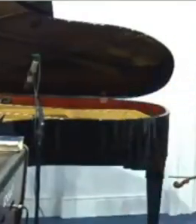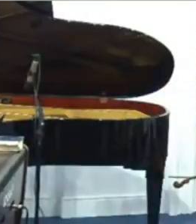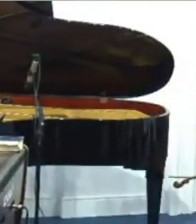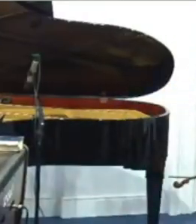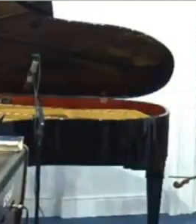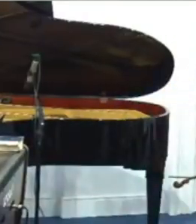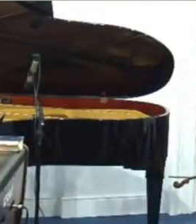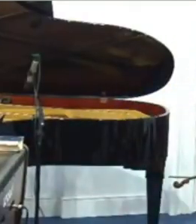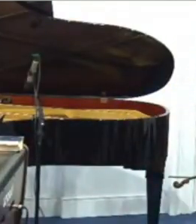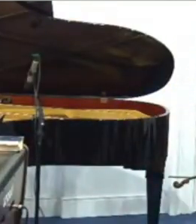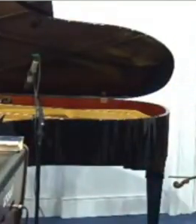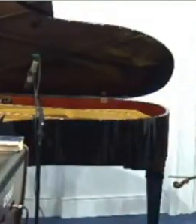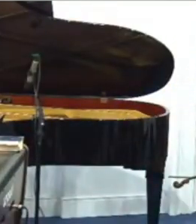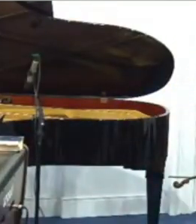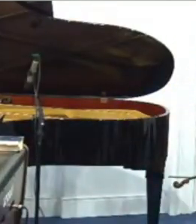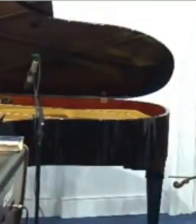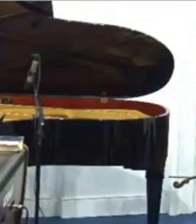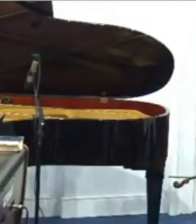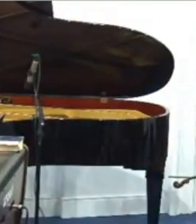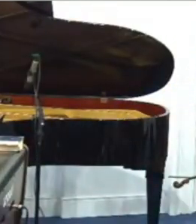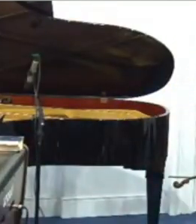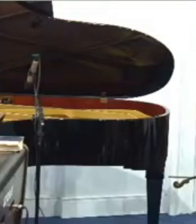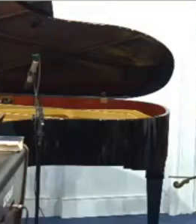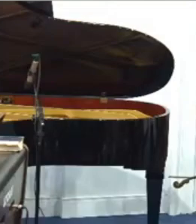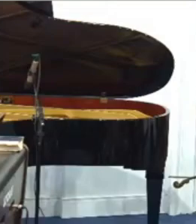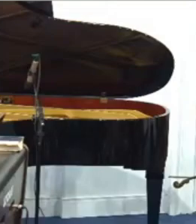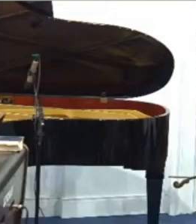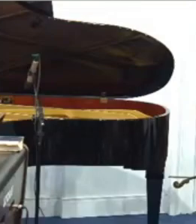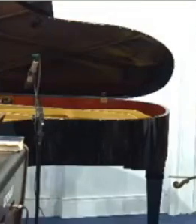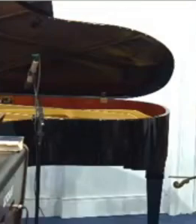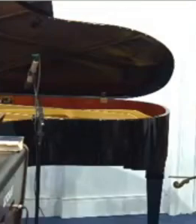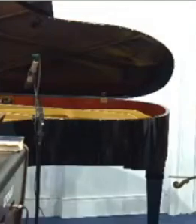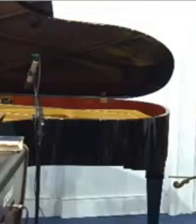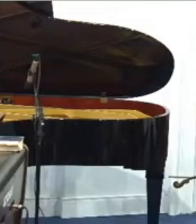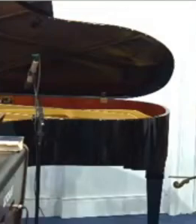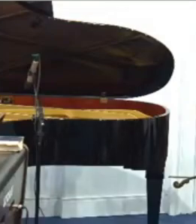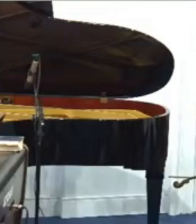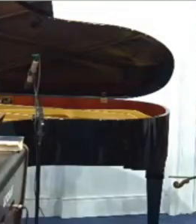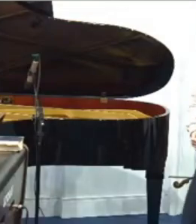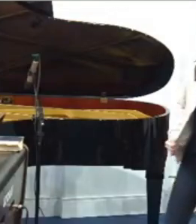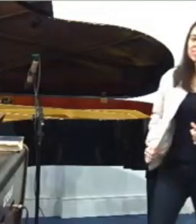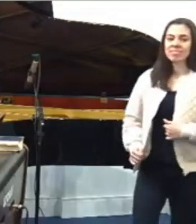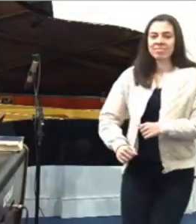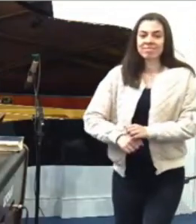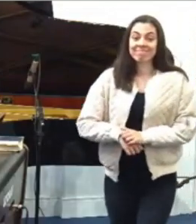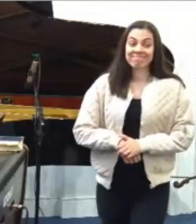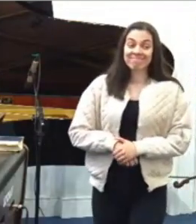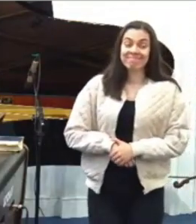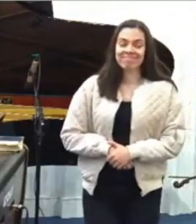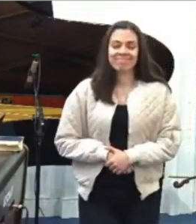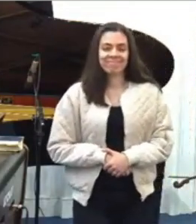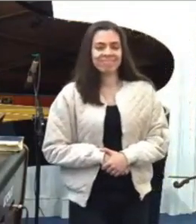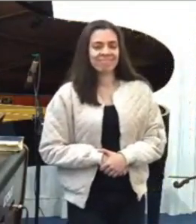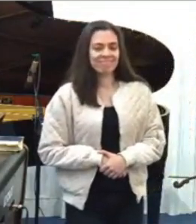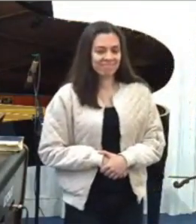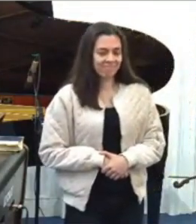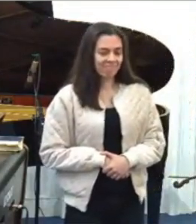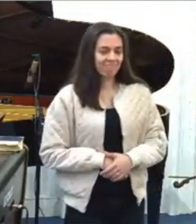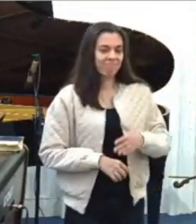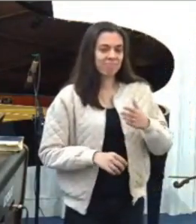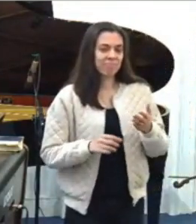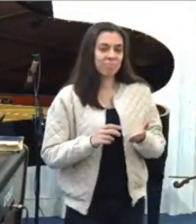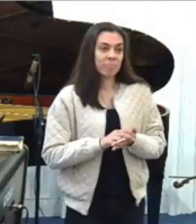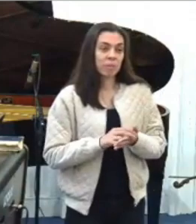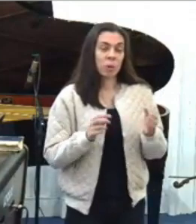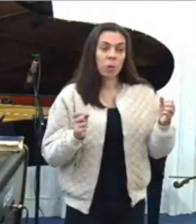Meus irmãos, nesse domingo dedicado a nos lembrarmos da igreja perseguida, gostaria de expor o texto que está em